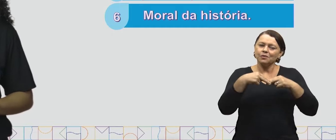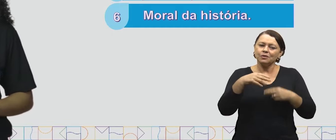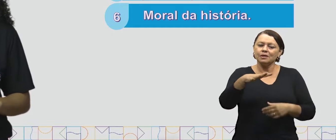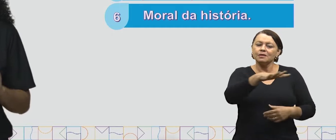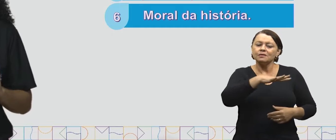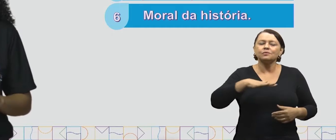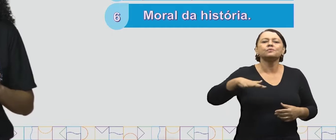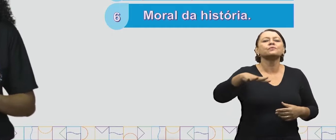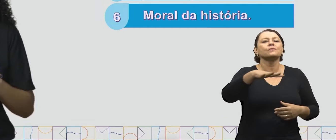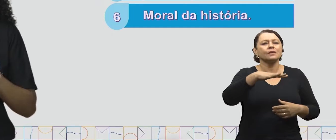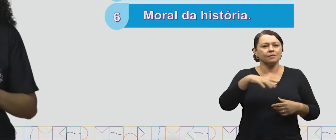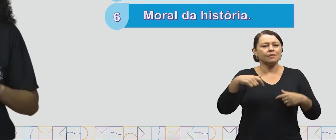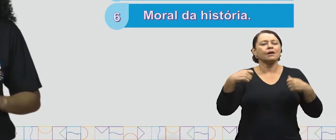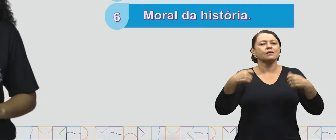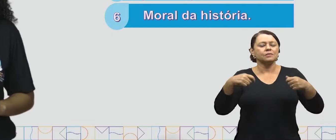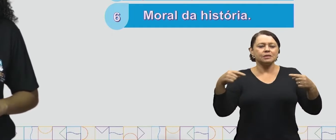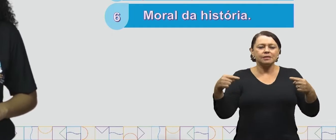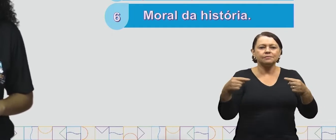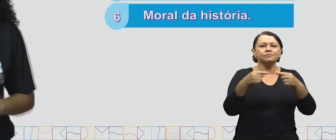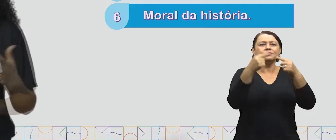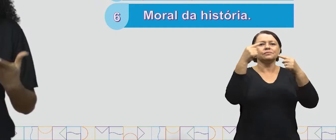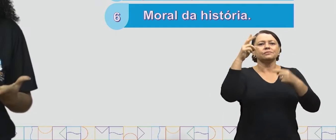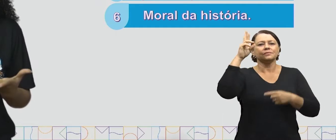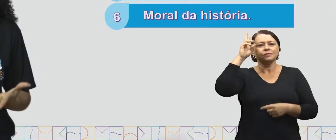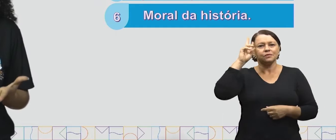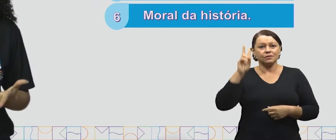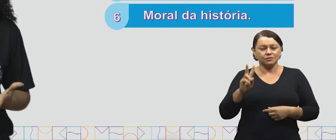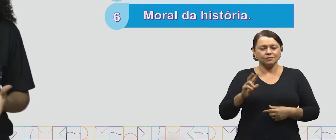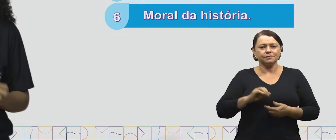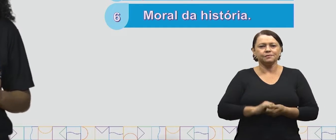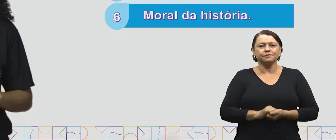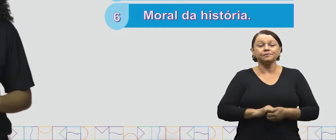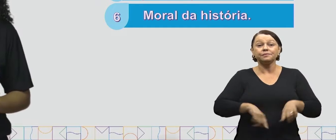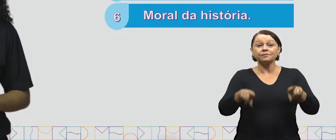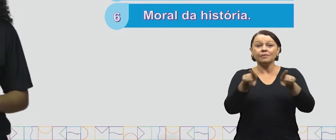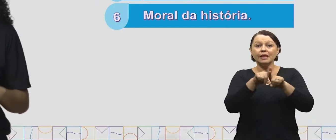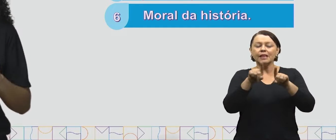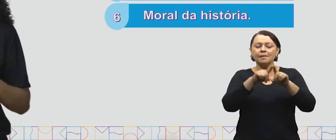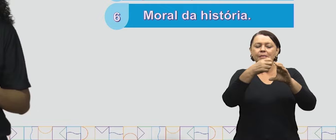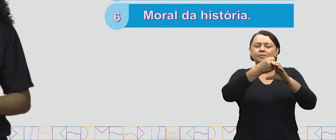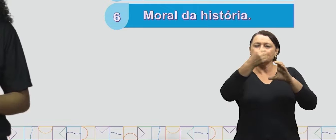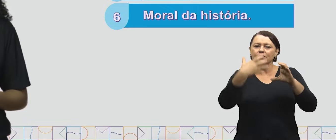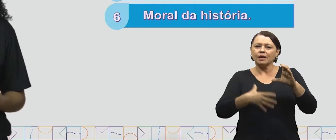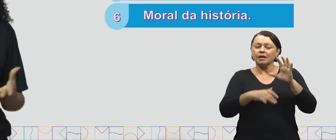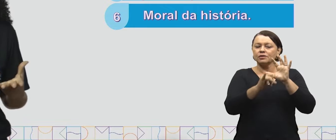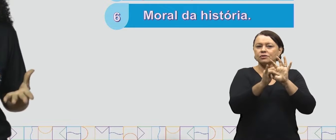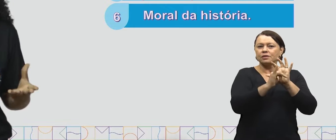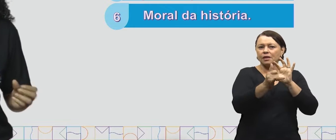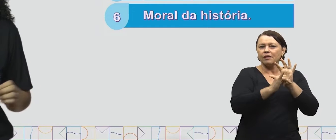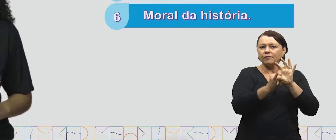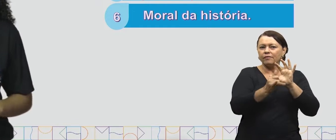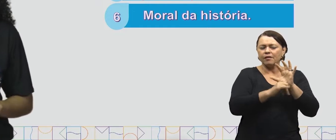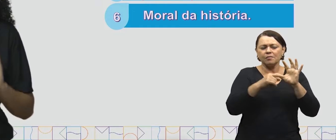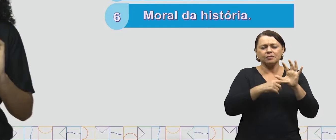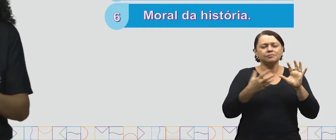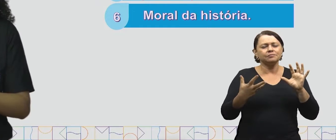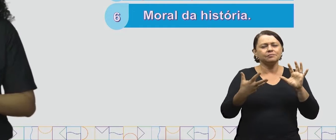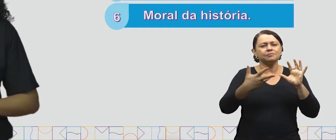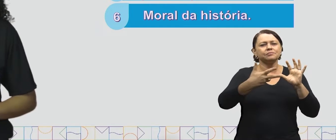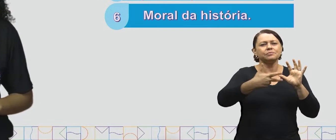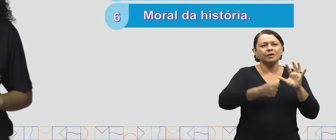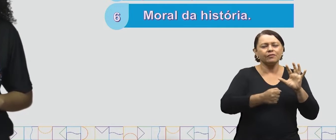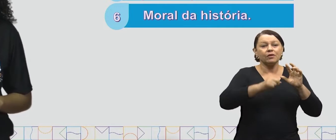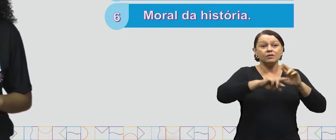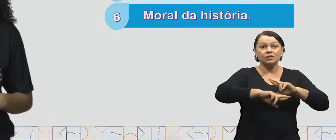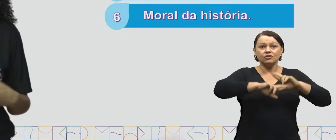da fábula, deve estar adequado à história. Outra característica da fábula e que a torna inconfundível com